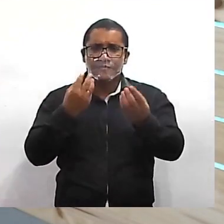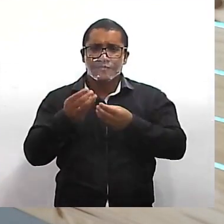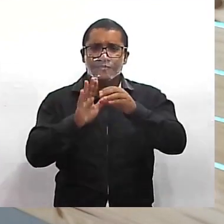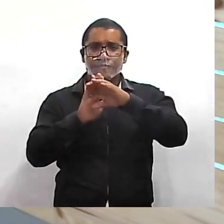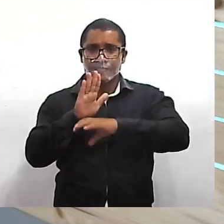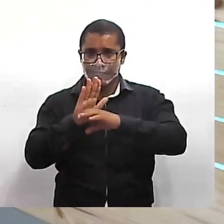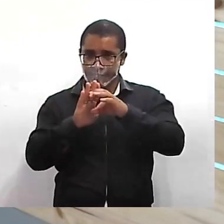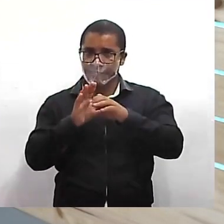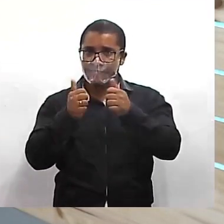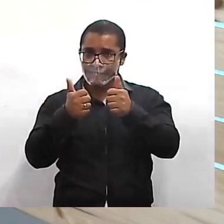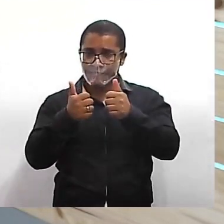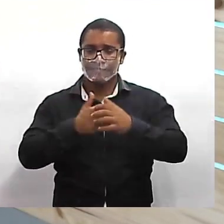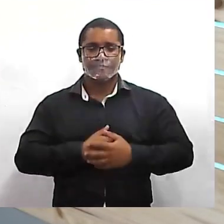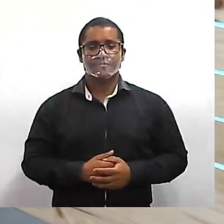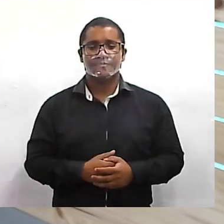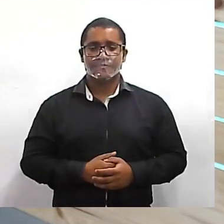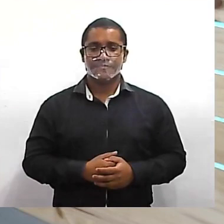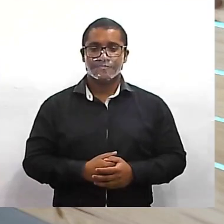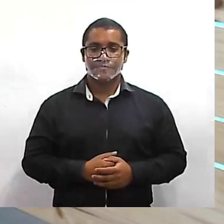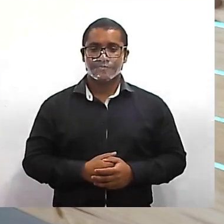competências, tá legal? Vamos lá.